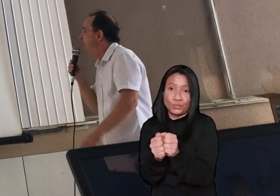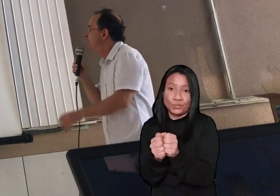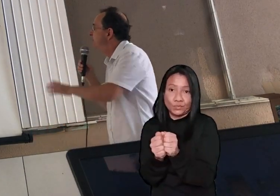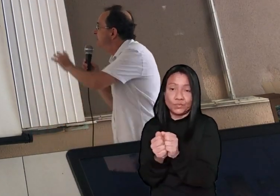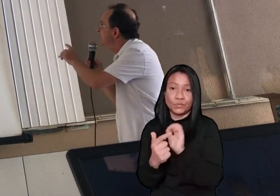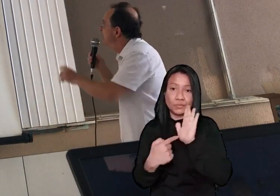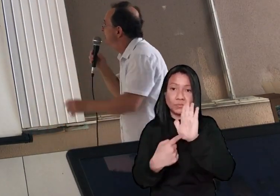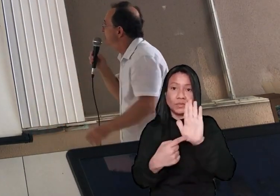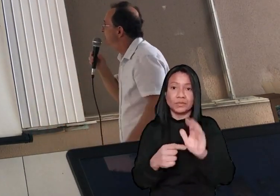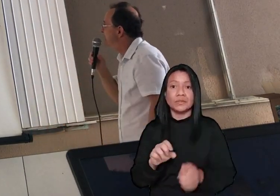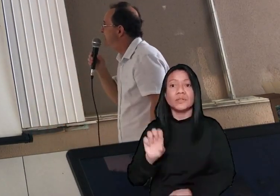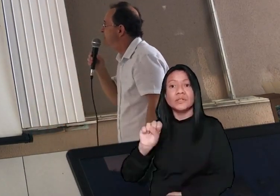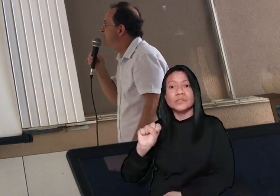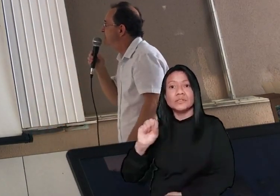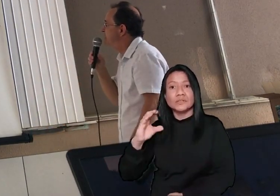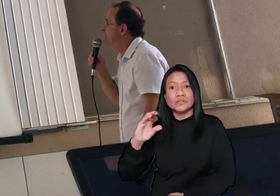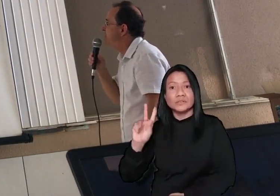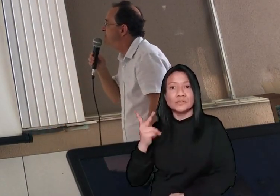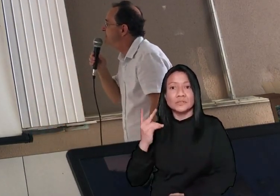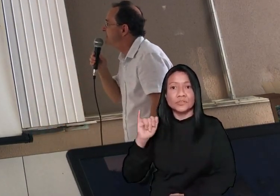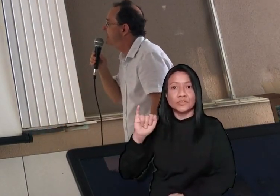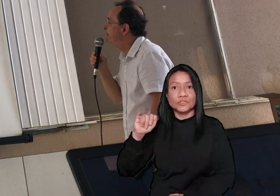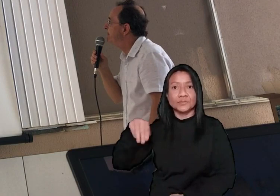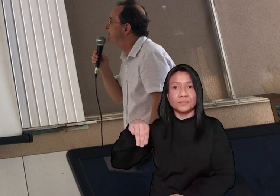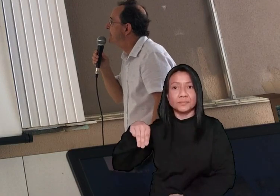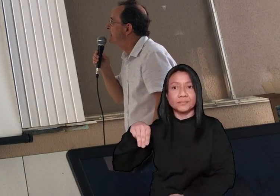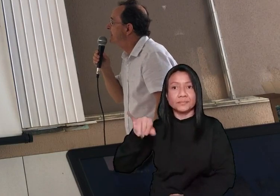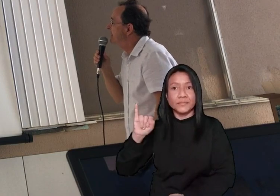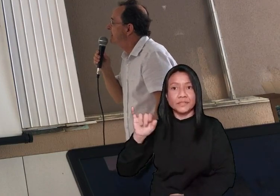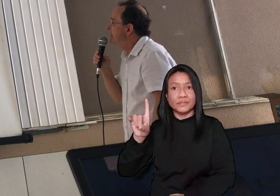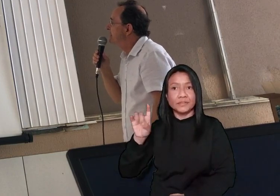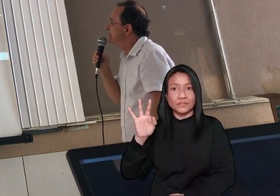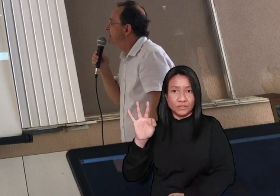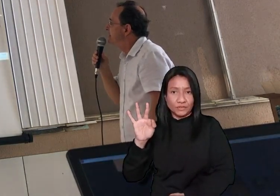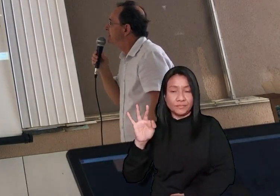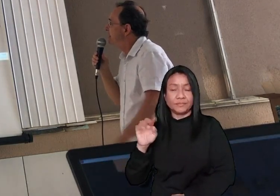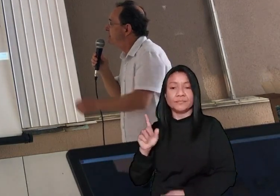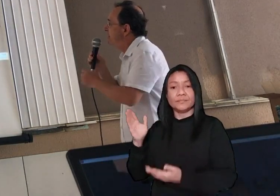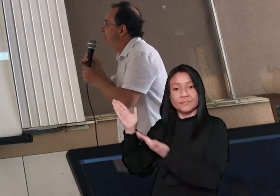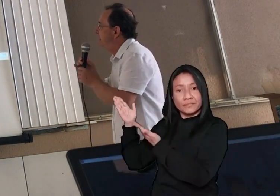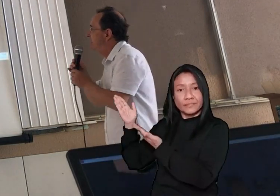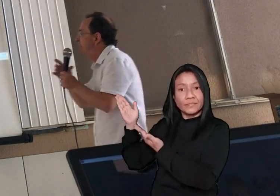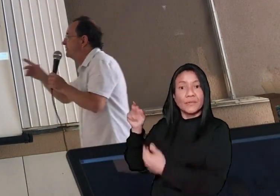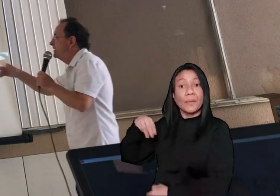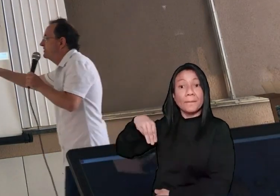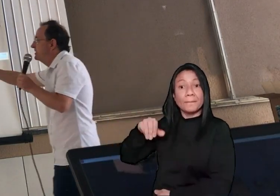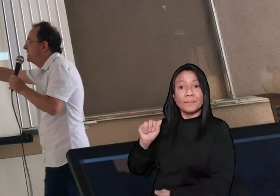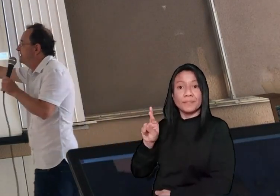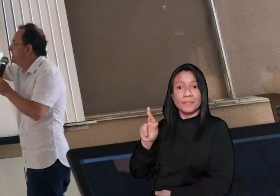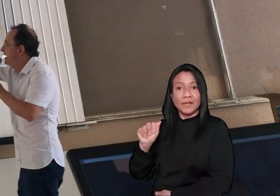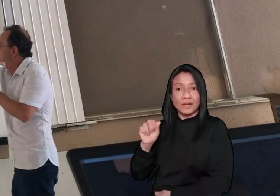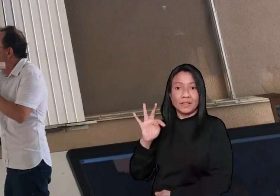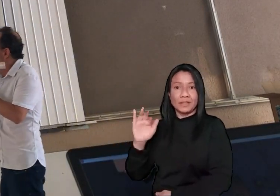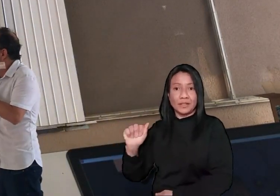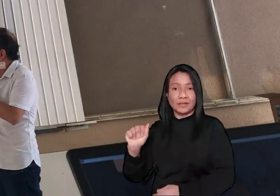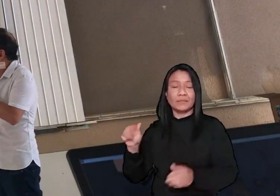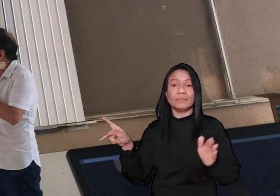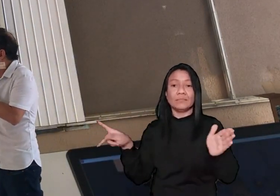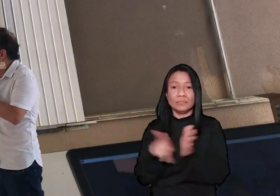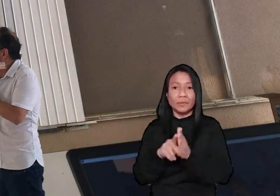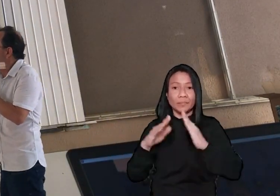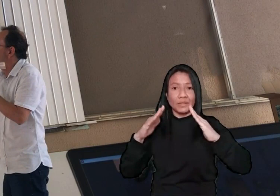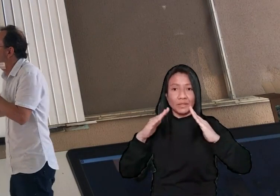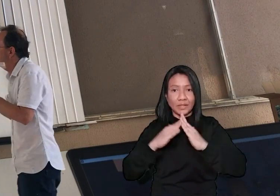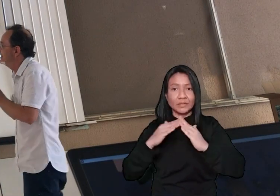tá? Era uma casa comercial, tá? Olha, viram o detalhe lá, olha